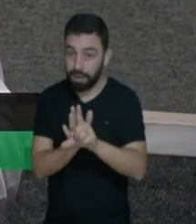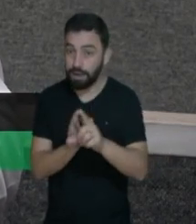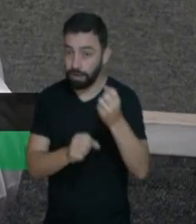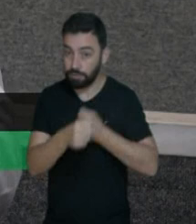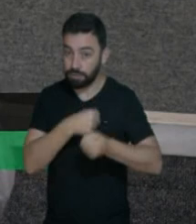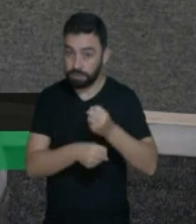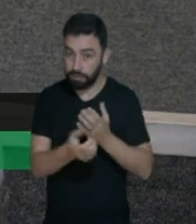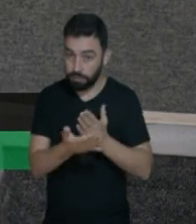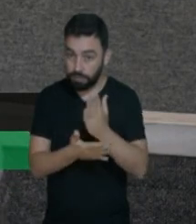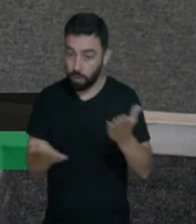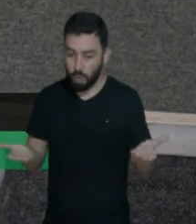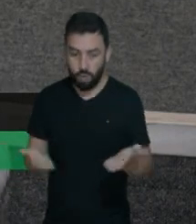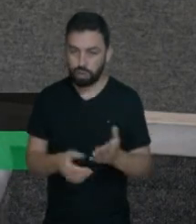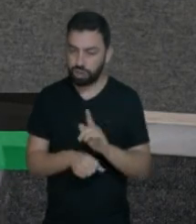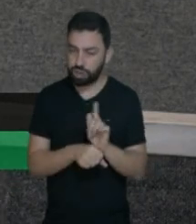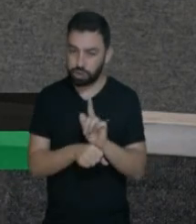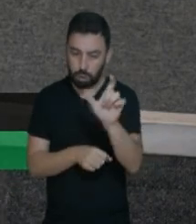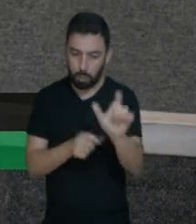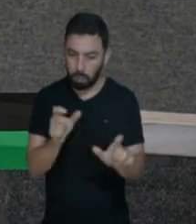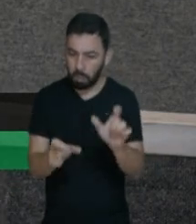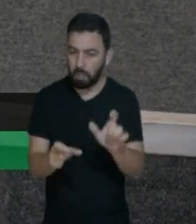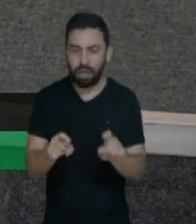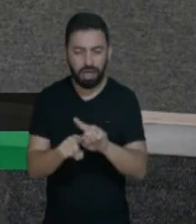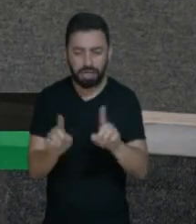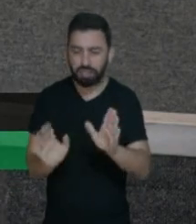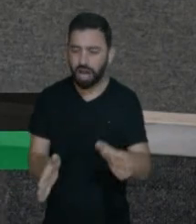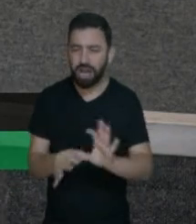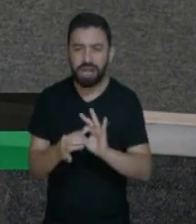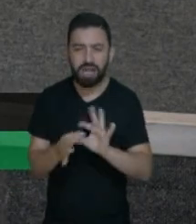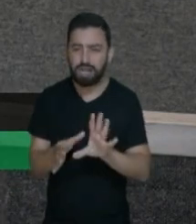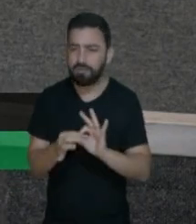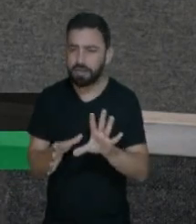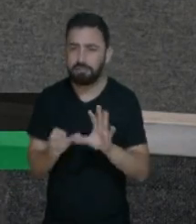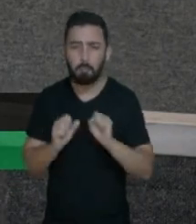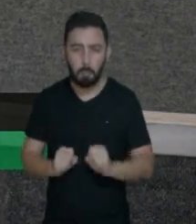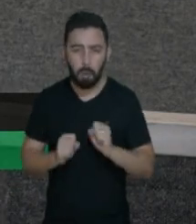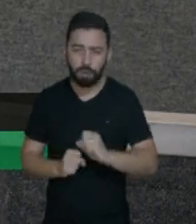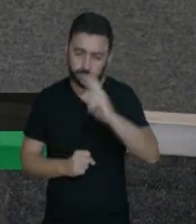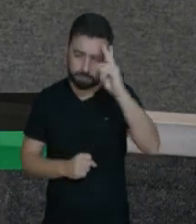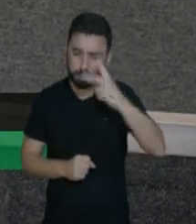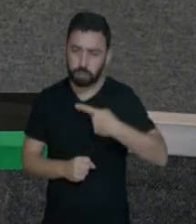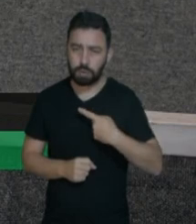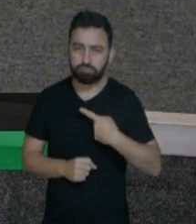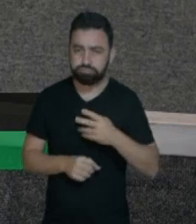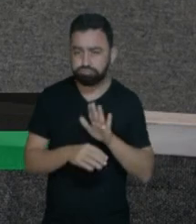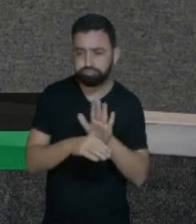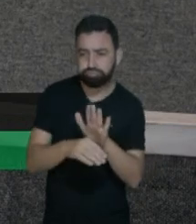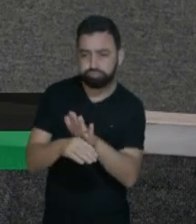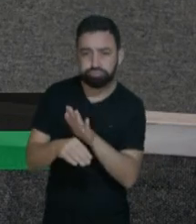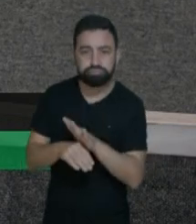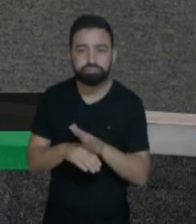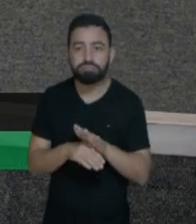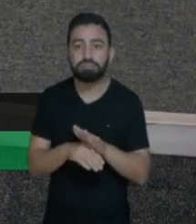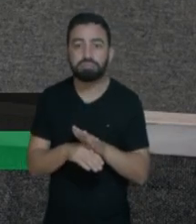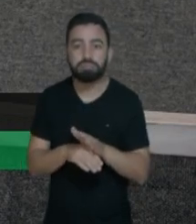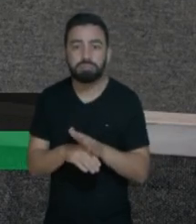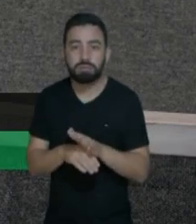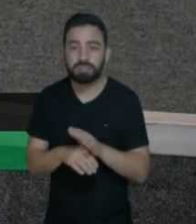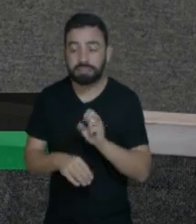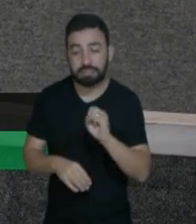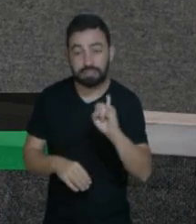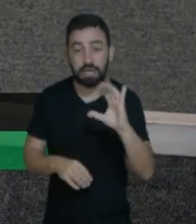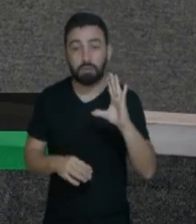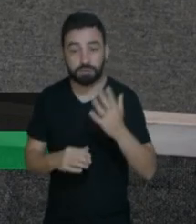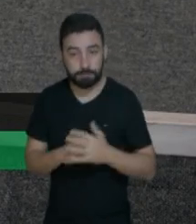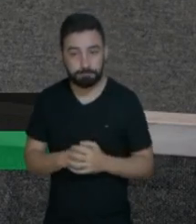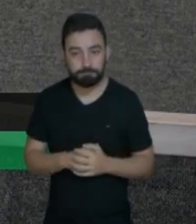municipais hoje de Santa Catarina estão previamente resguardados e podem atuar nessa cooperação nesse auxílio mútuo tão logo aconteça e